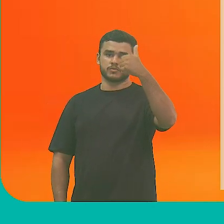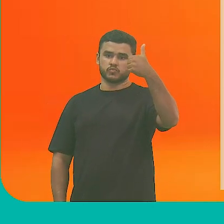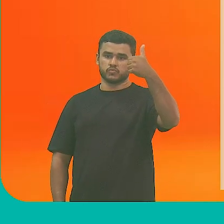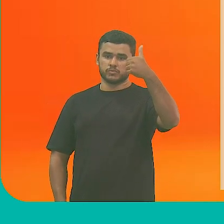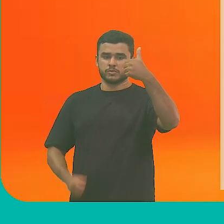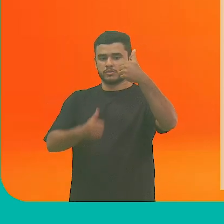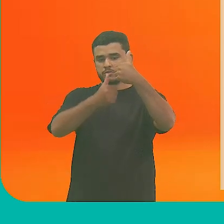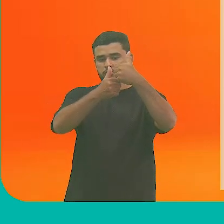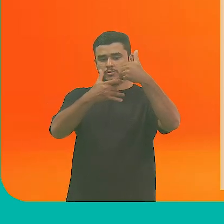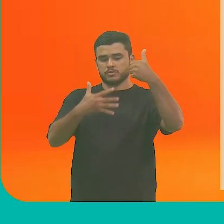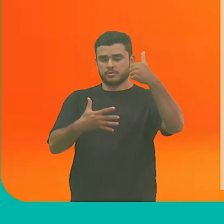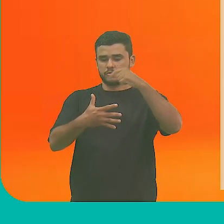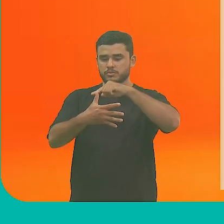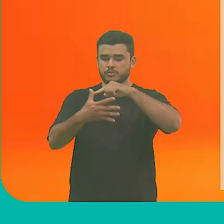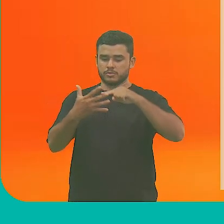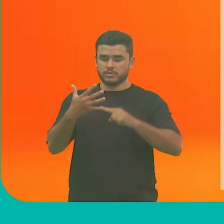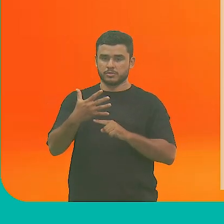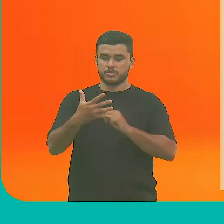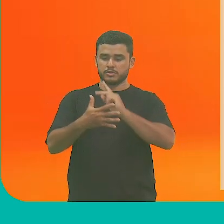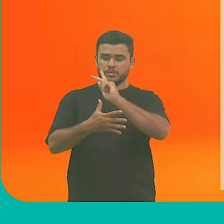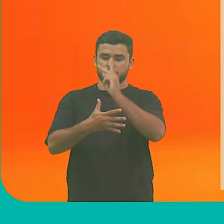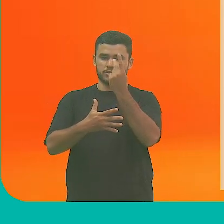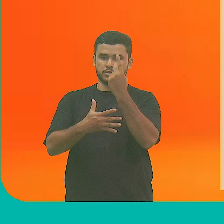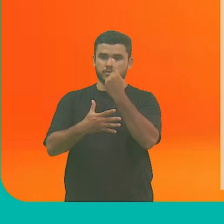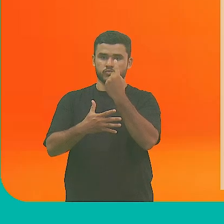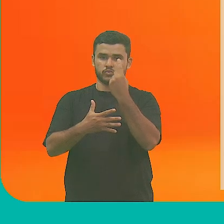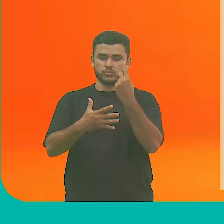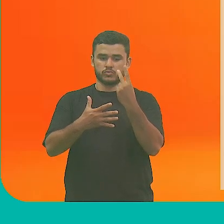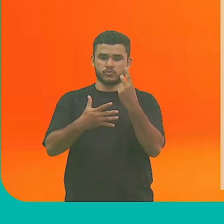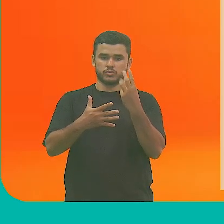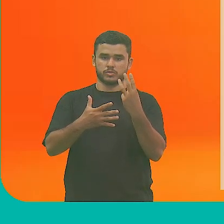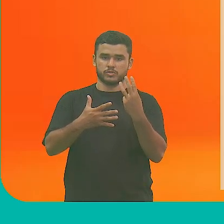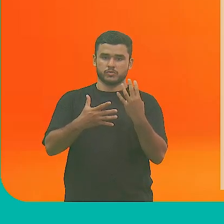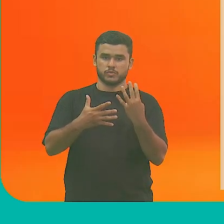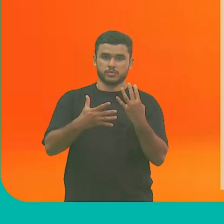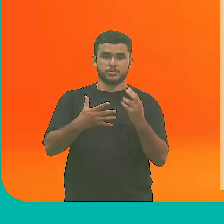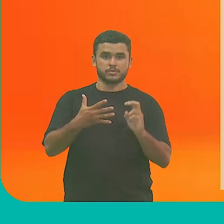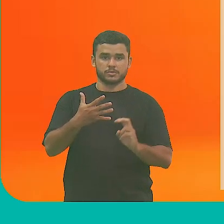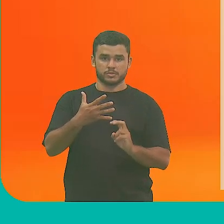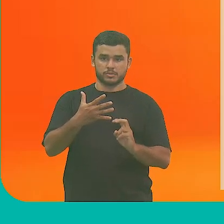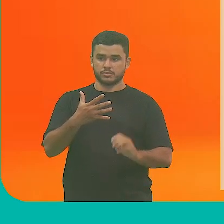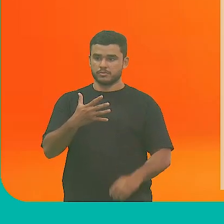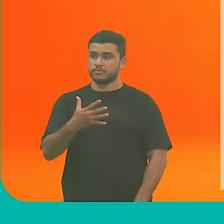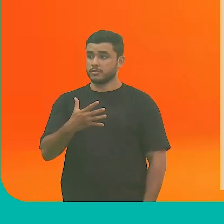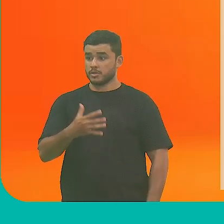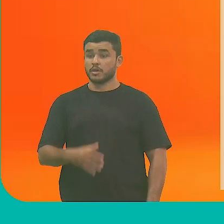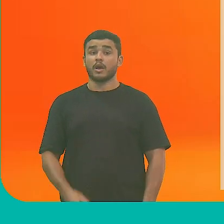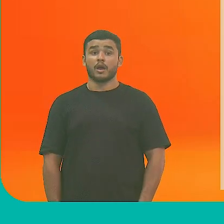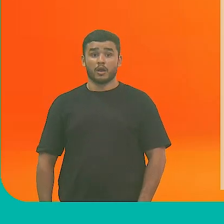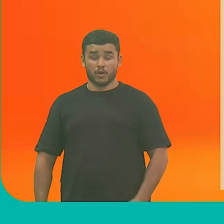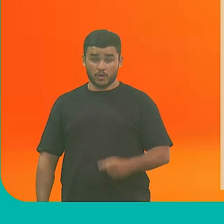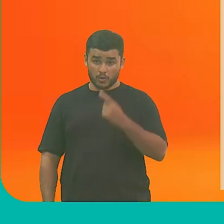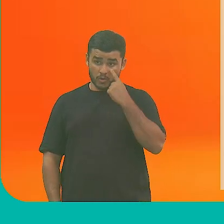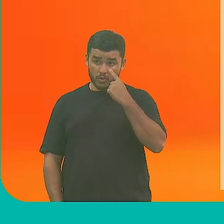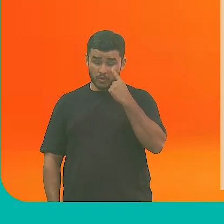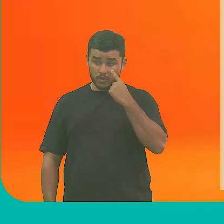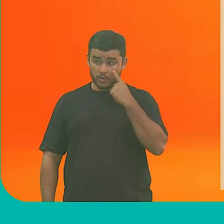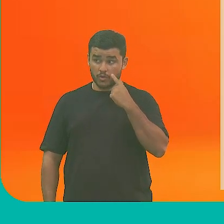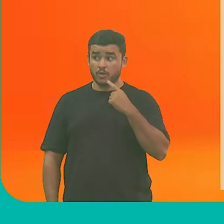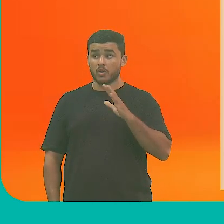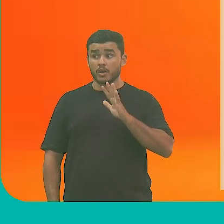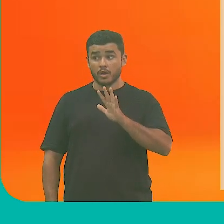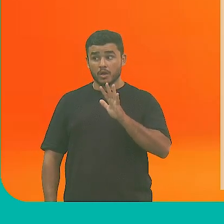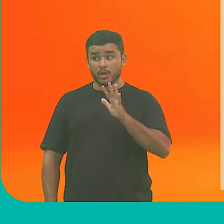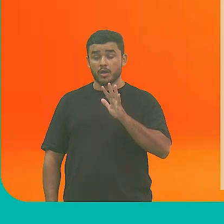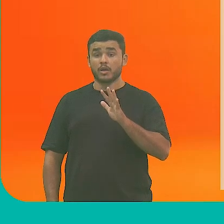5. A resolver é a 3. Então, as questões da habilidade 1 e 2,